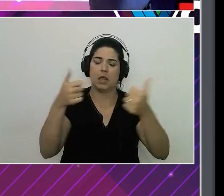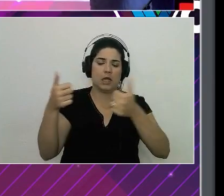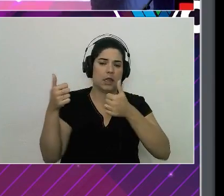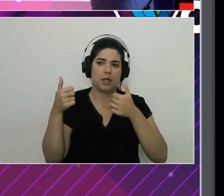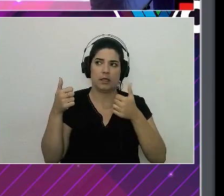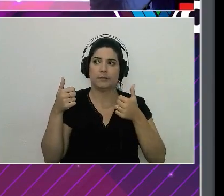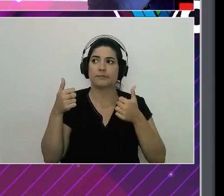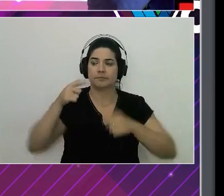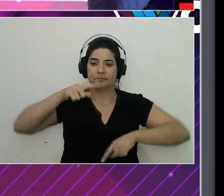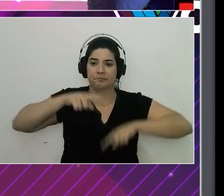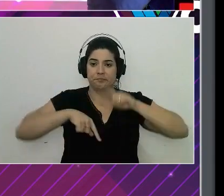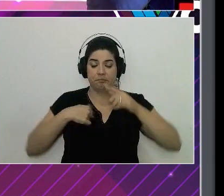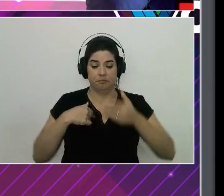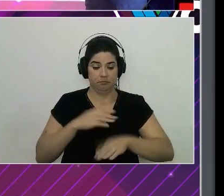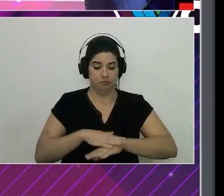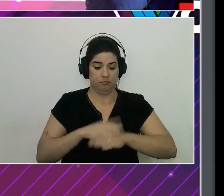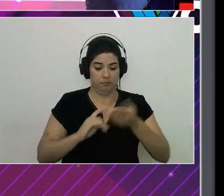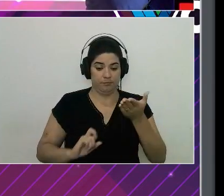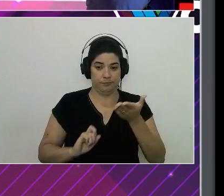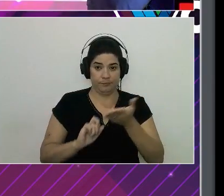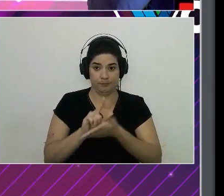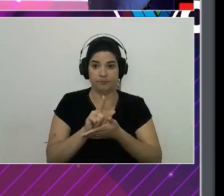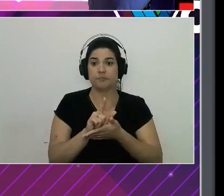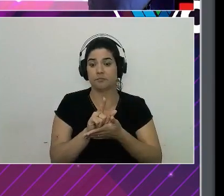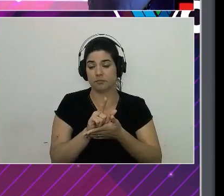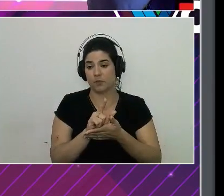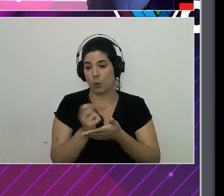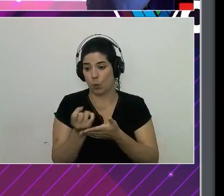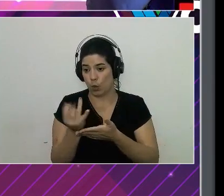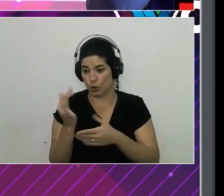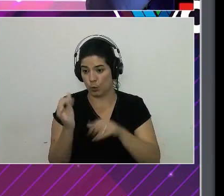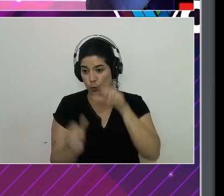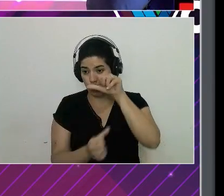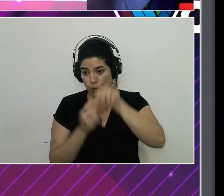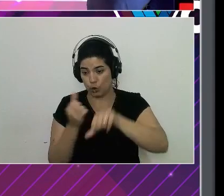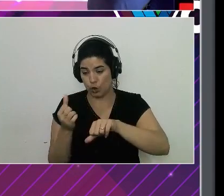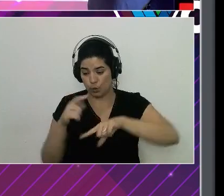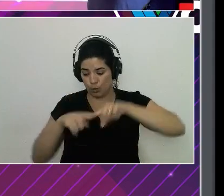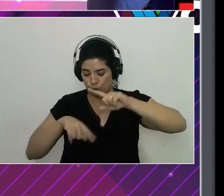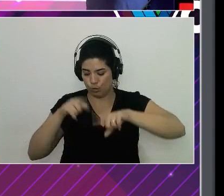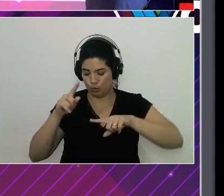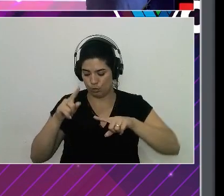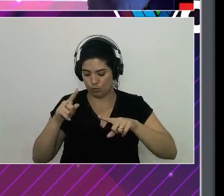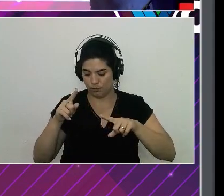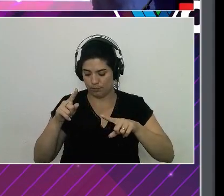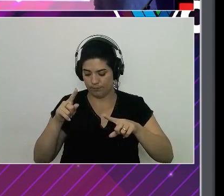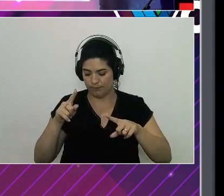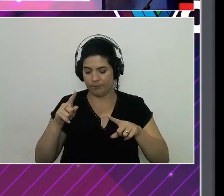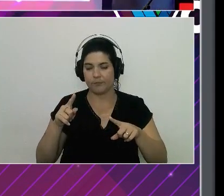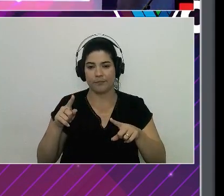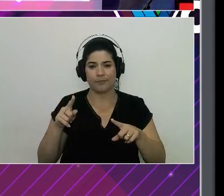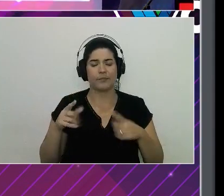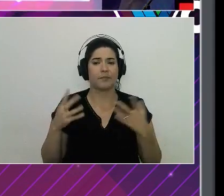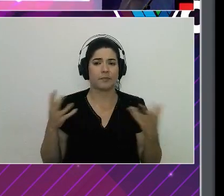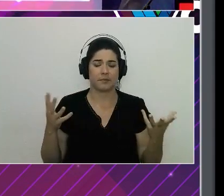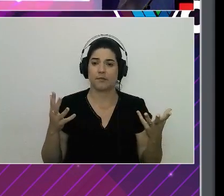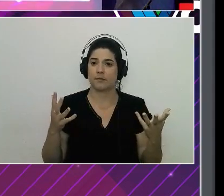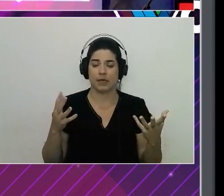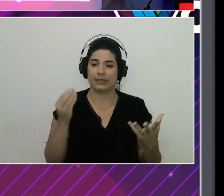produto que eu comprei, a quantidade dela mudou? A quantidade do produto mudou? Se mudou, beleza, próximo